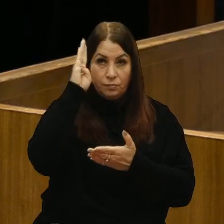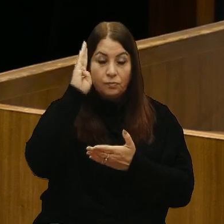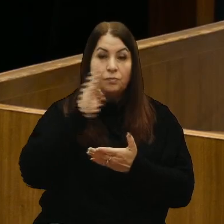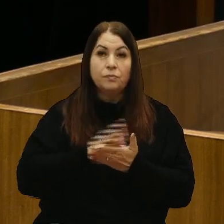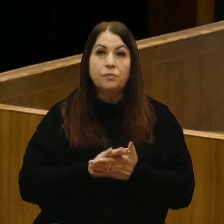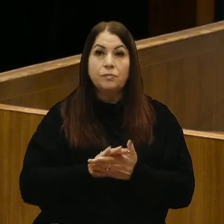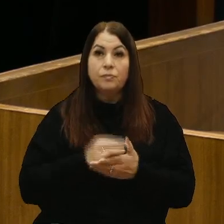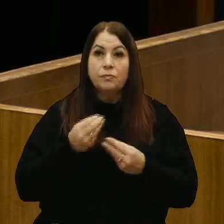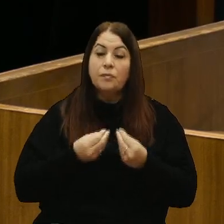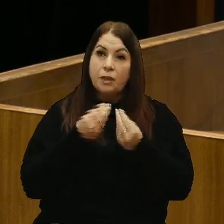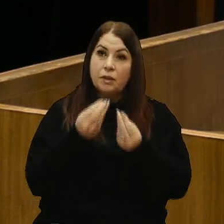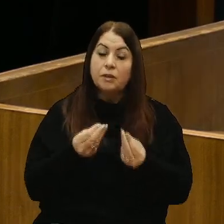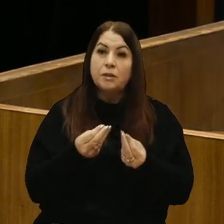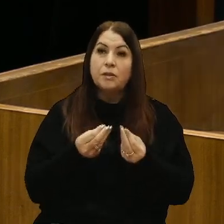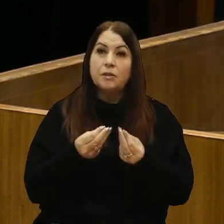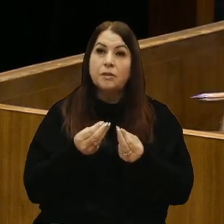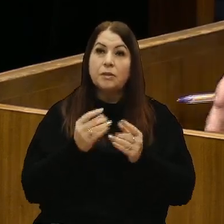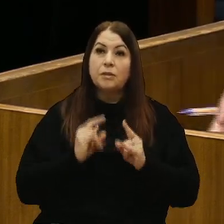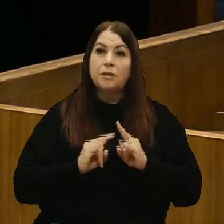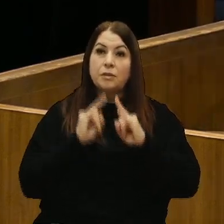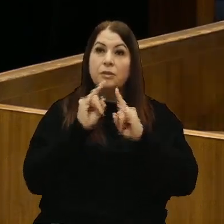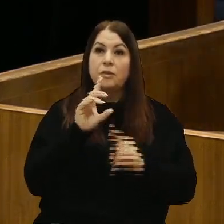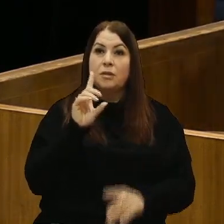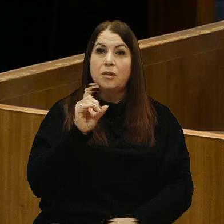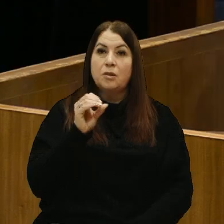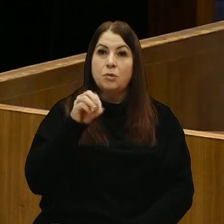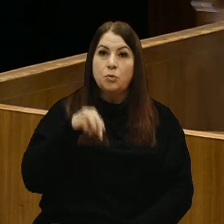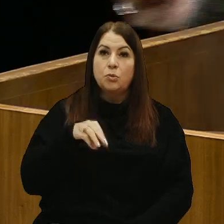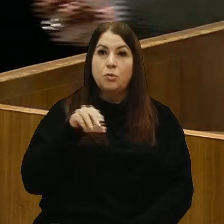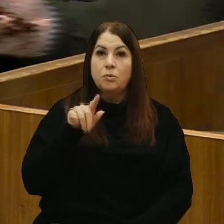na entrega do condomínio Dom Guilherme.